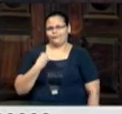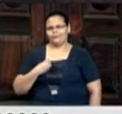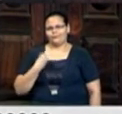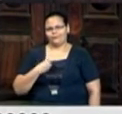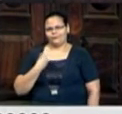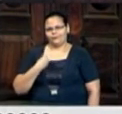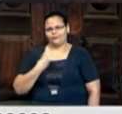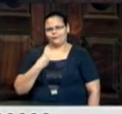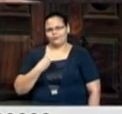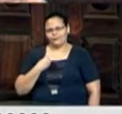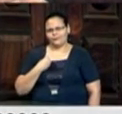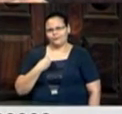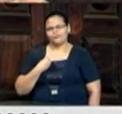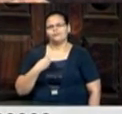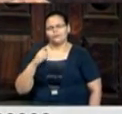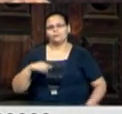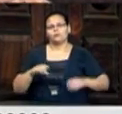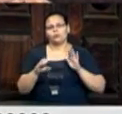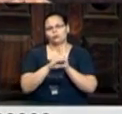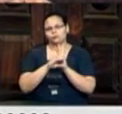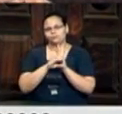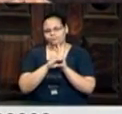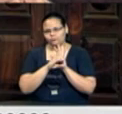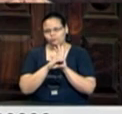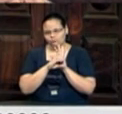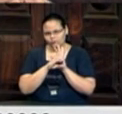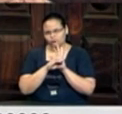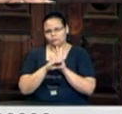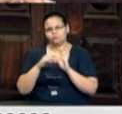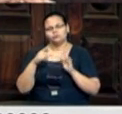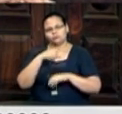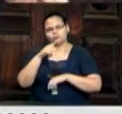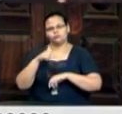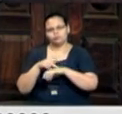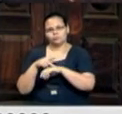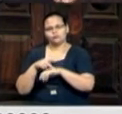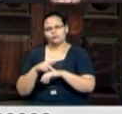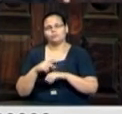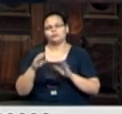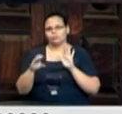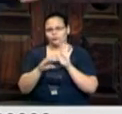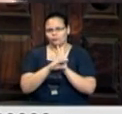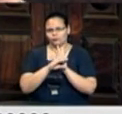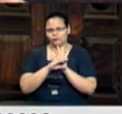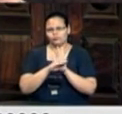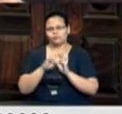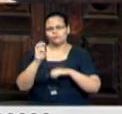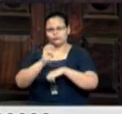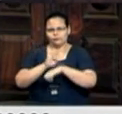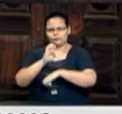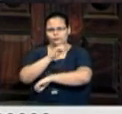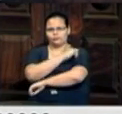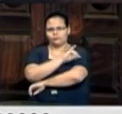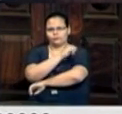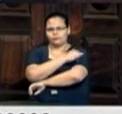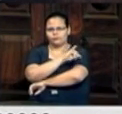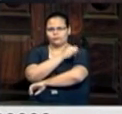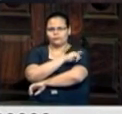vivência pela Constituição do nosso país, pela Constituição do Estado do Rio de